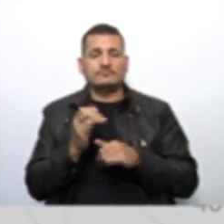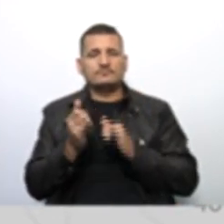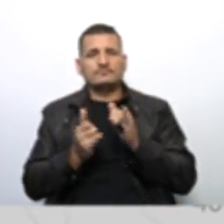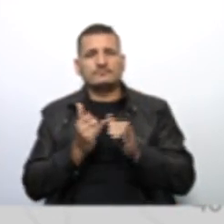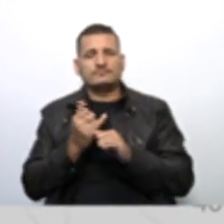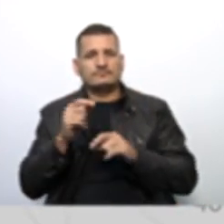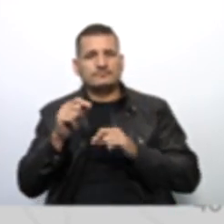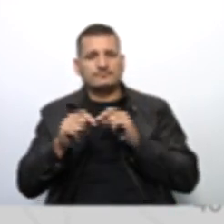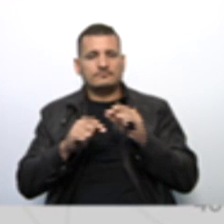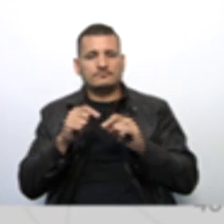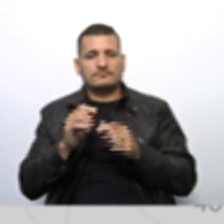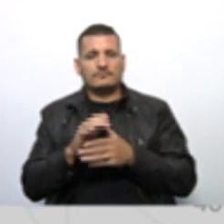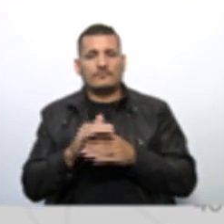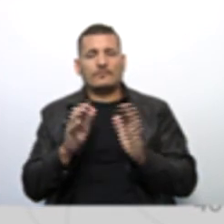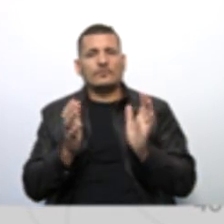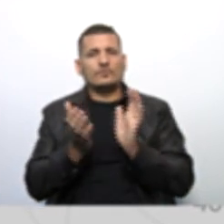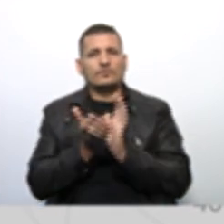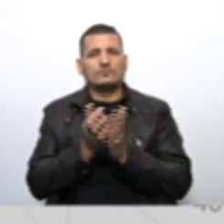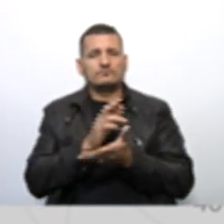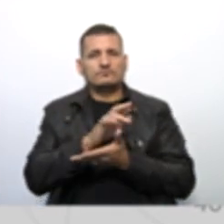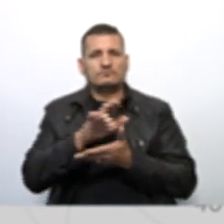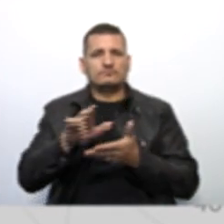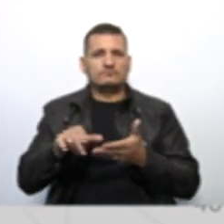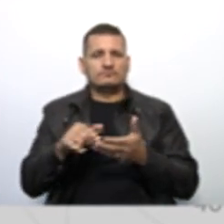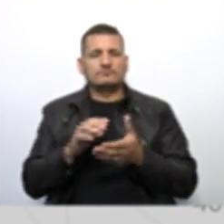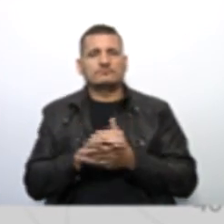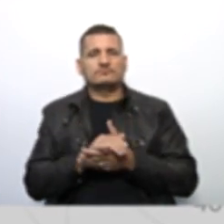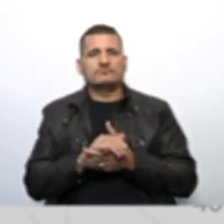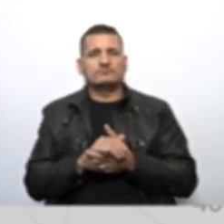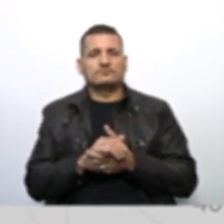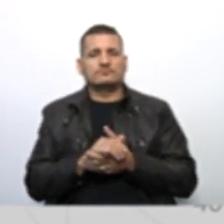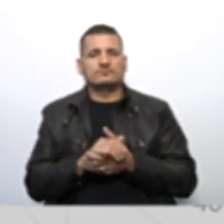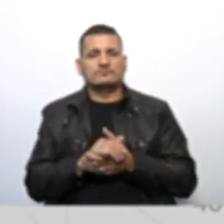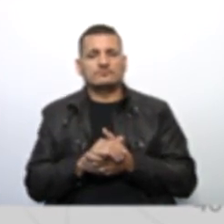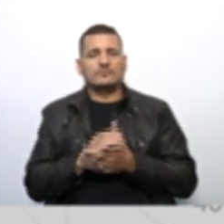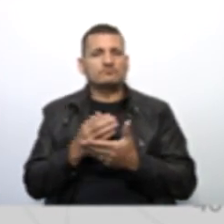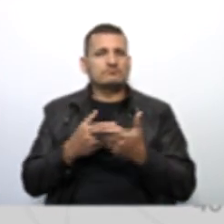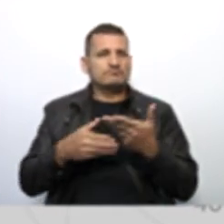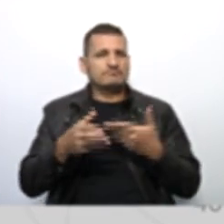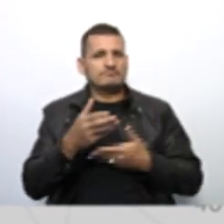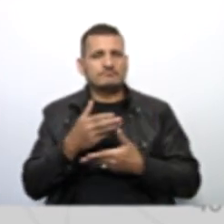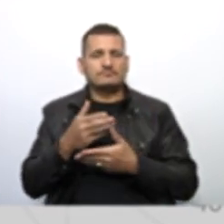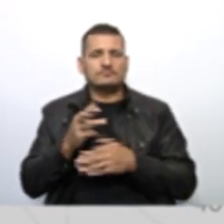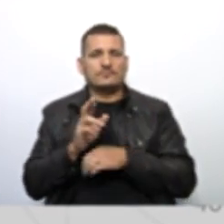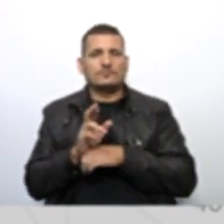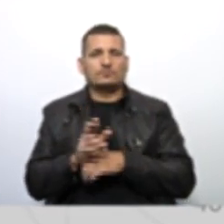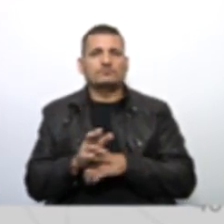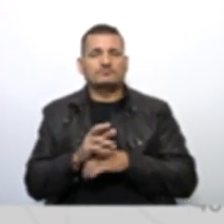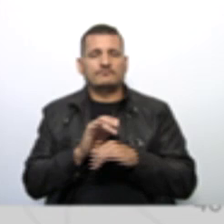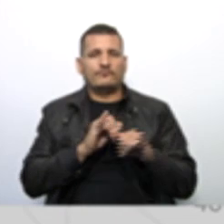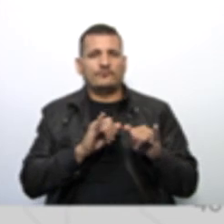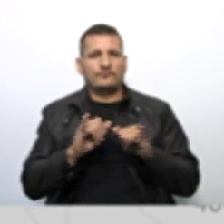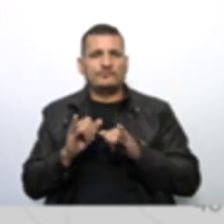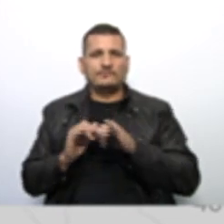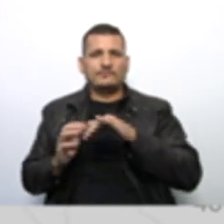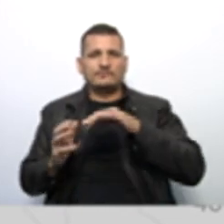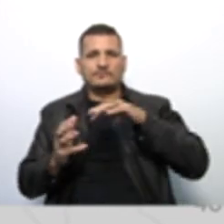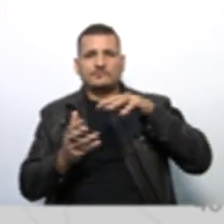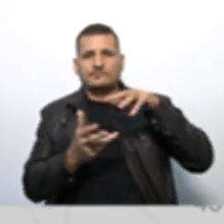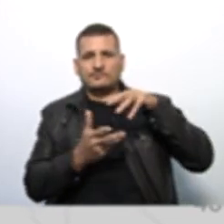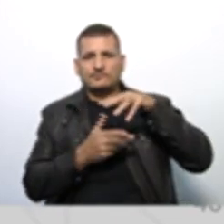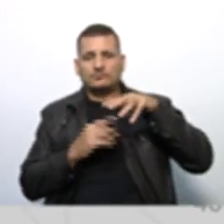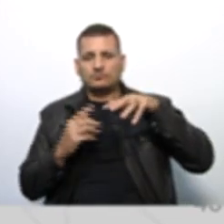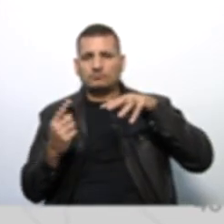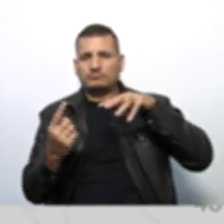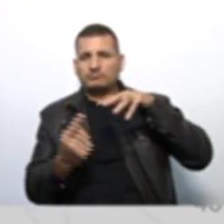que? Conjunto de dispositivos compartilhando recursos e informações pelo mundo inteiro, pessoal.